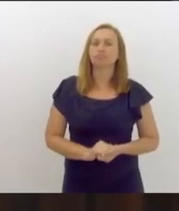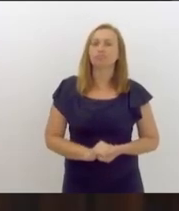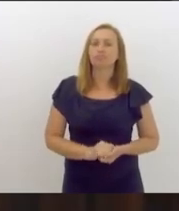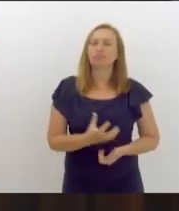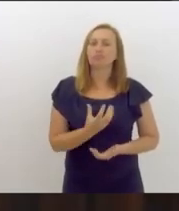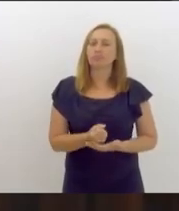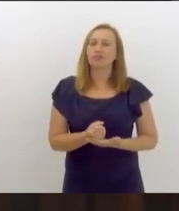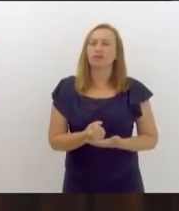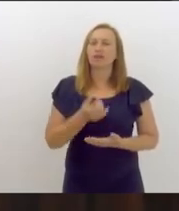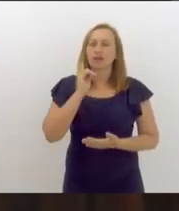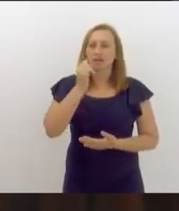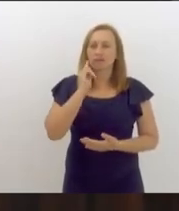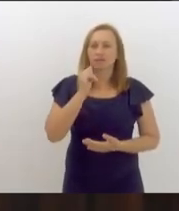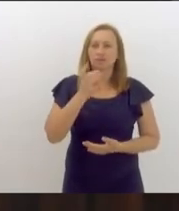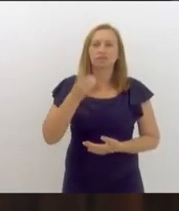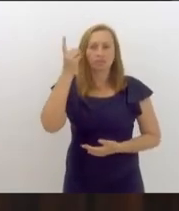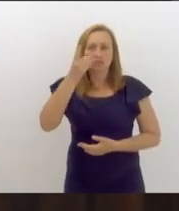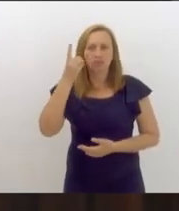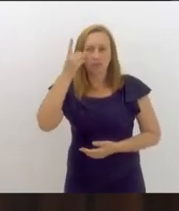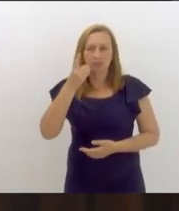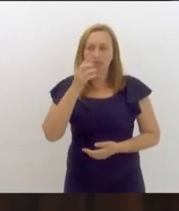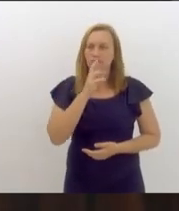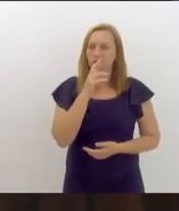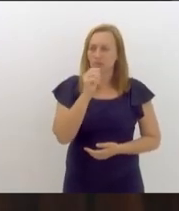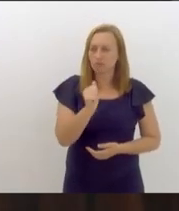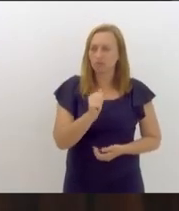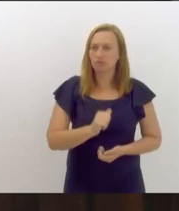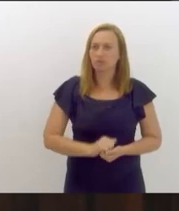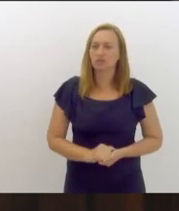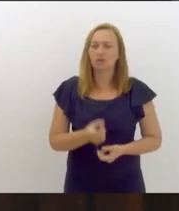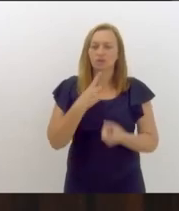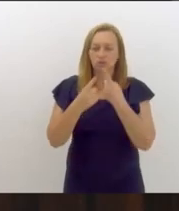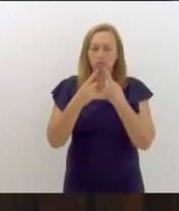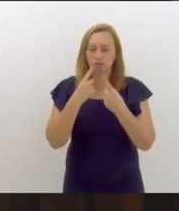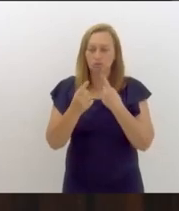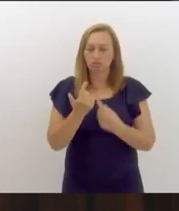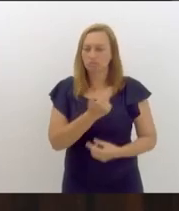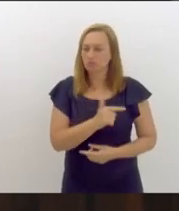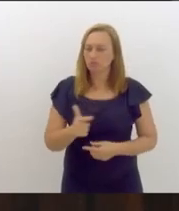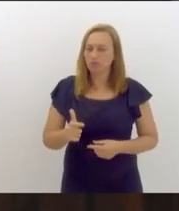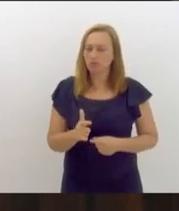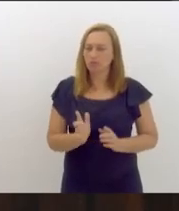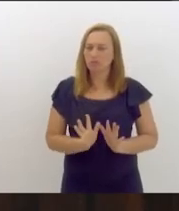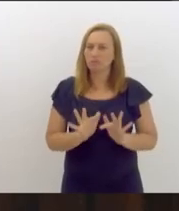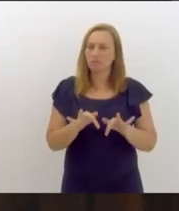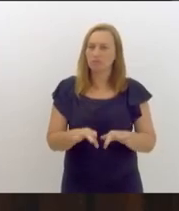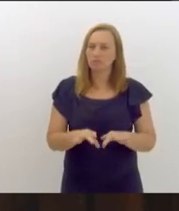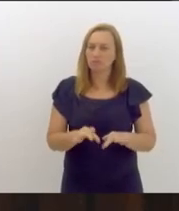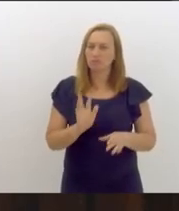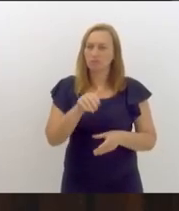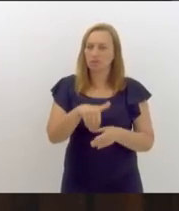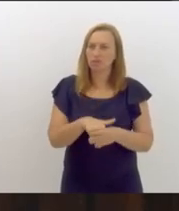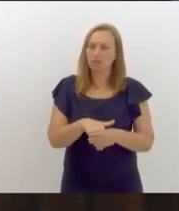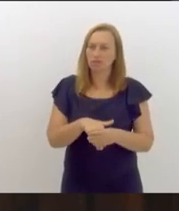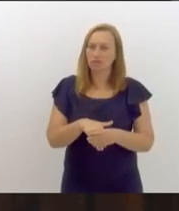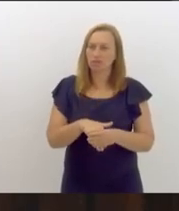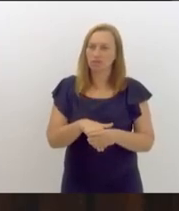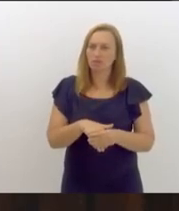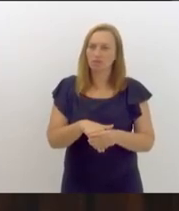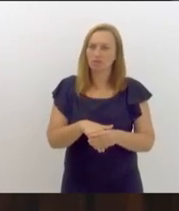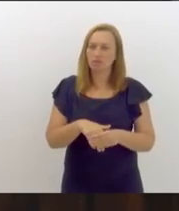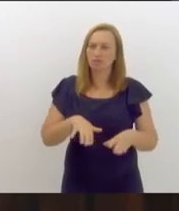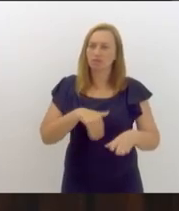relatou Deputado Rodrigo Amorim em discussão não havendo Quem Queira discutir encerrada discussão